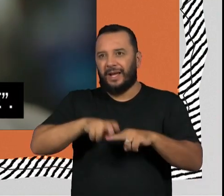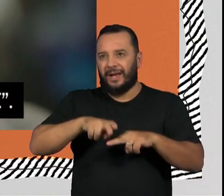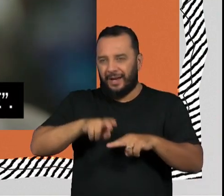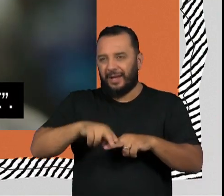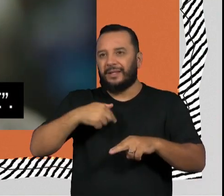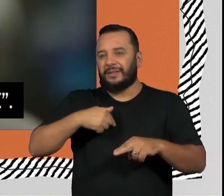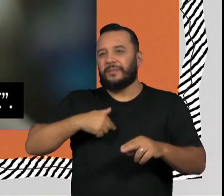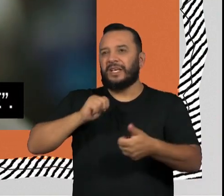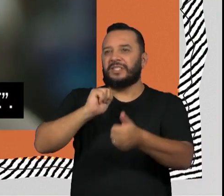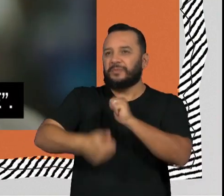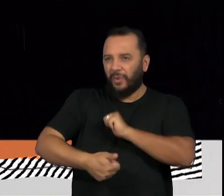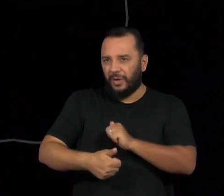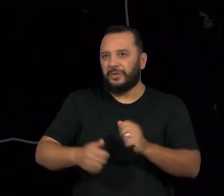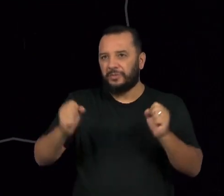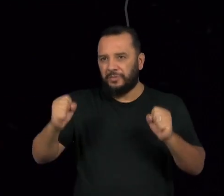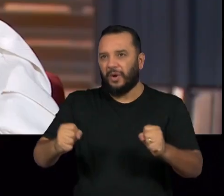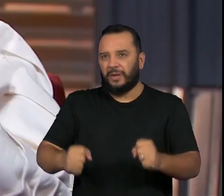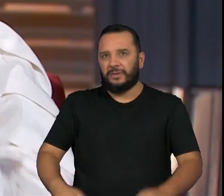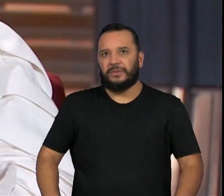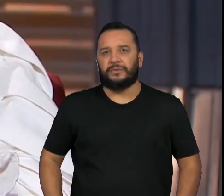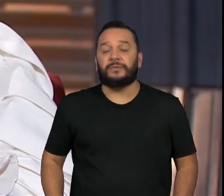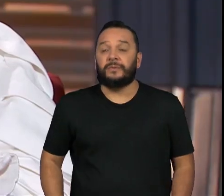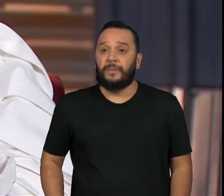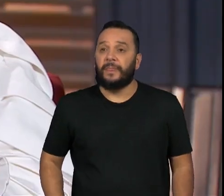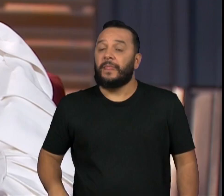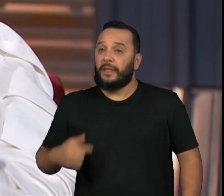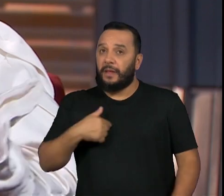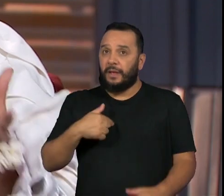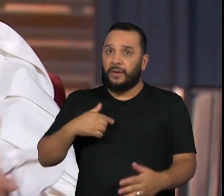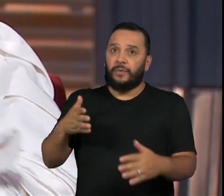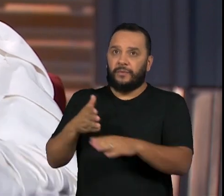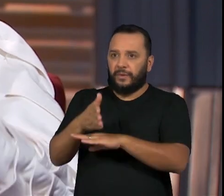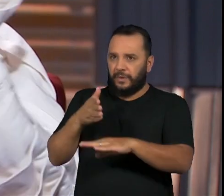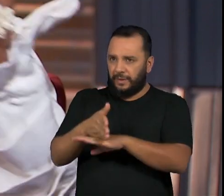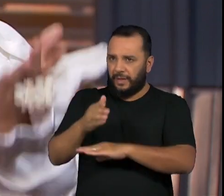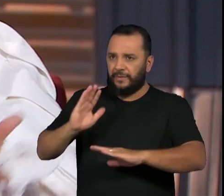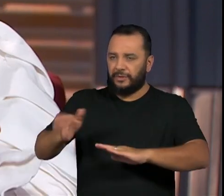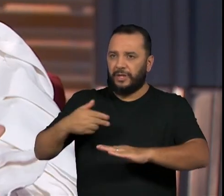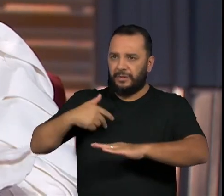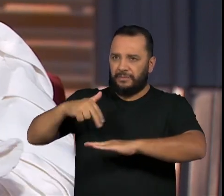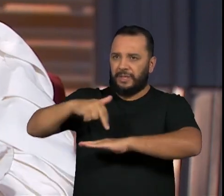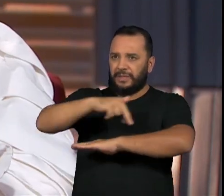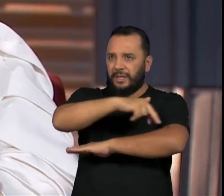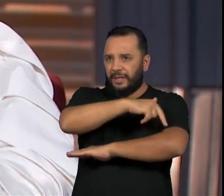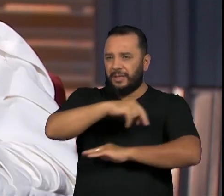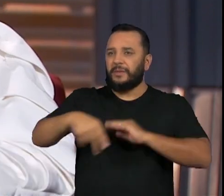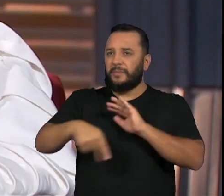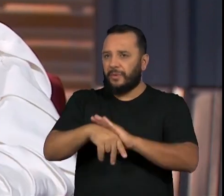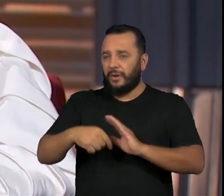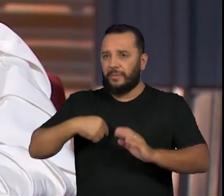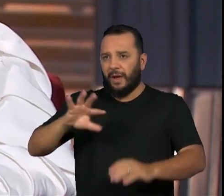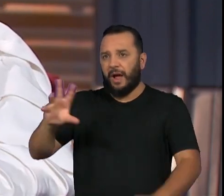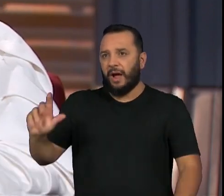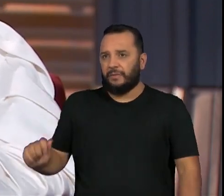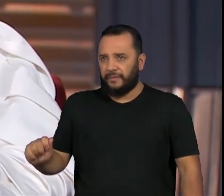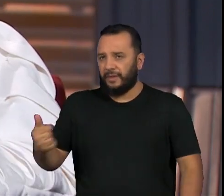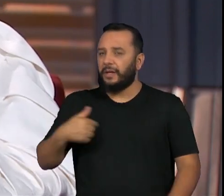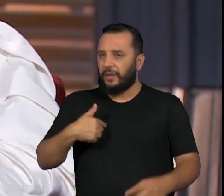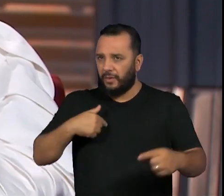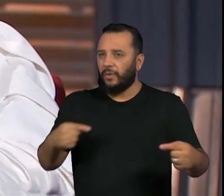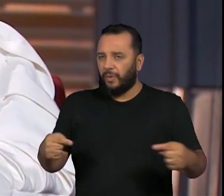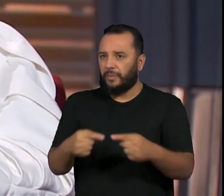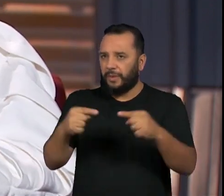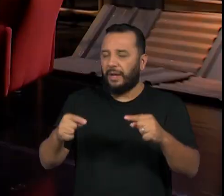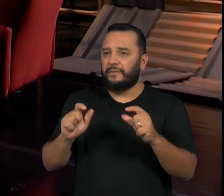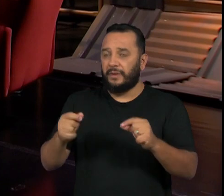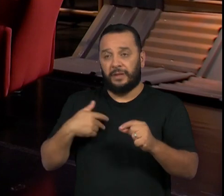numa quadra de esporte. Como eu frequentava passarelas formais, mesmo africanas, eu precisava atender também a padrões